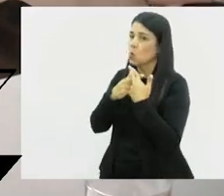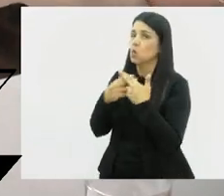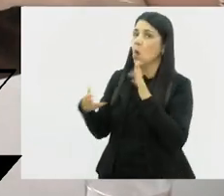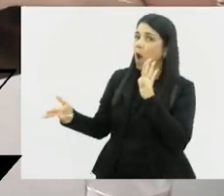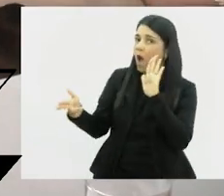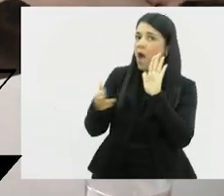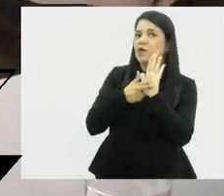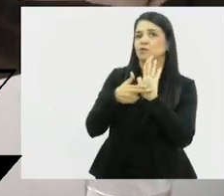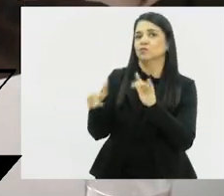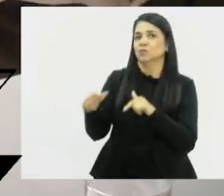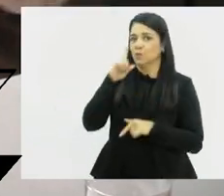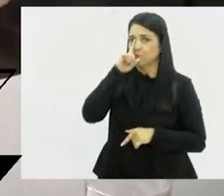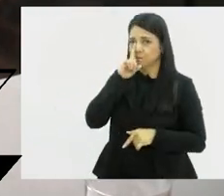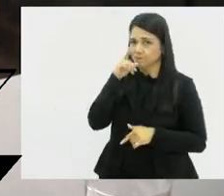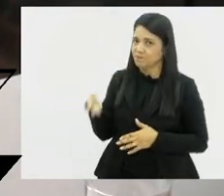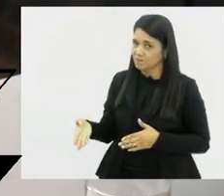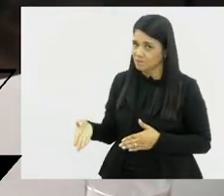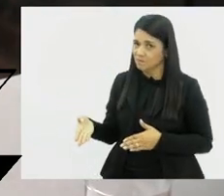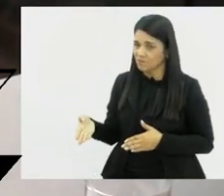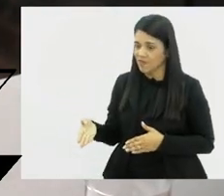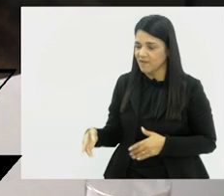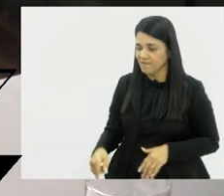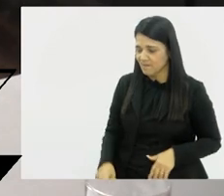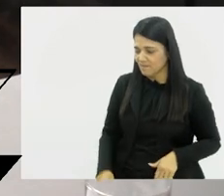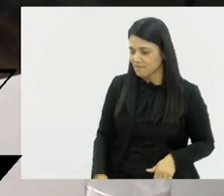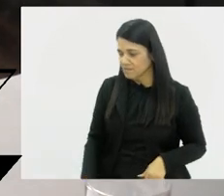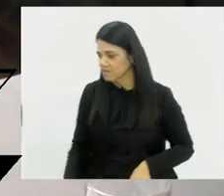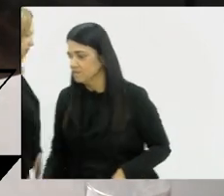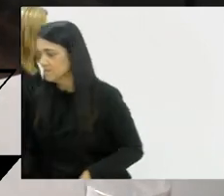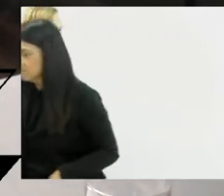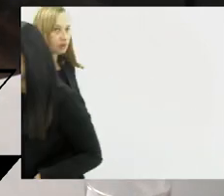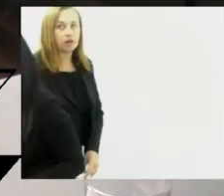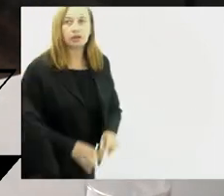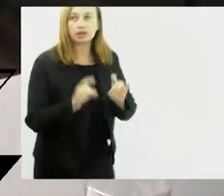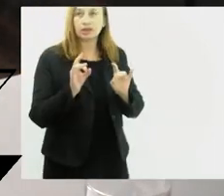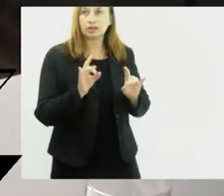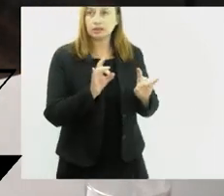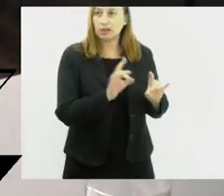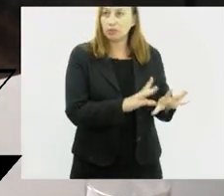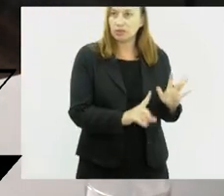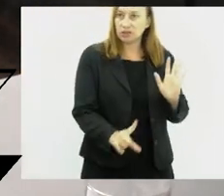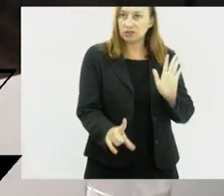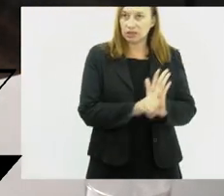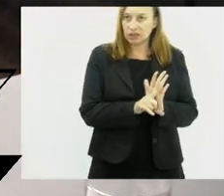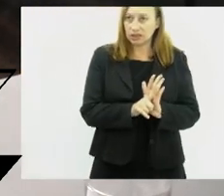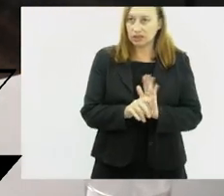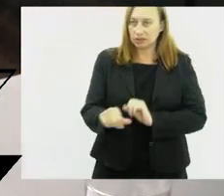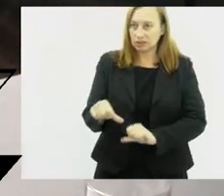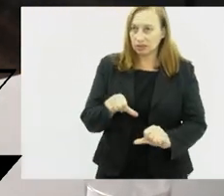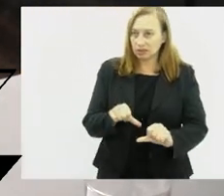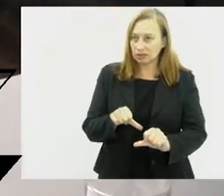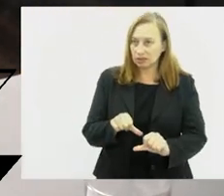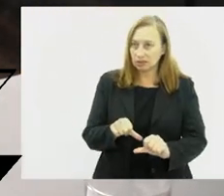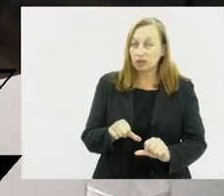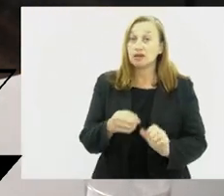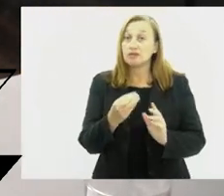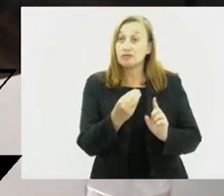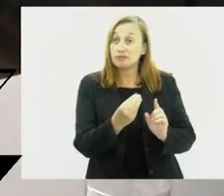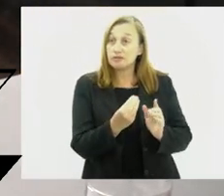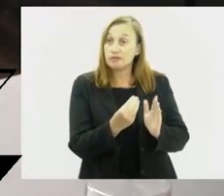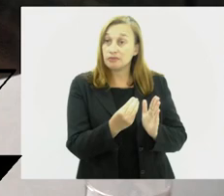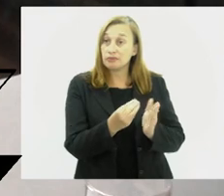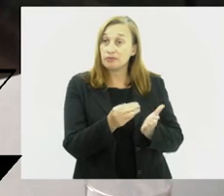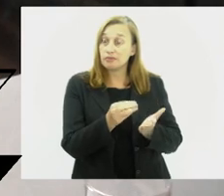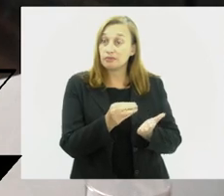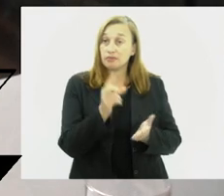um resultado. E aí a gente abandona essa lei de contravenções penais completamente defasada, até porque eu